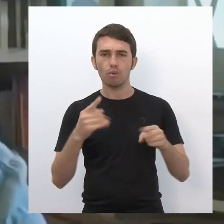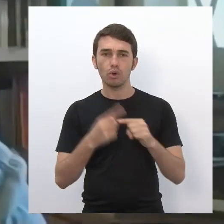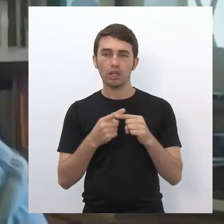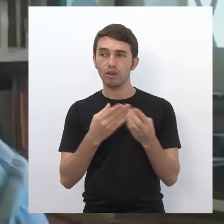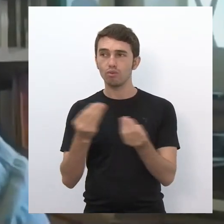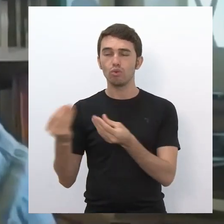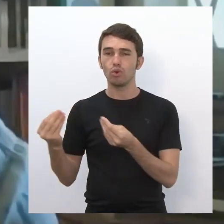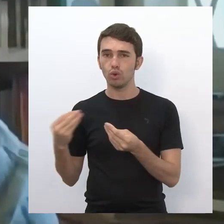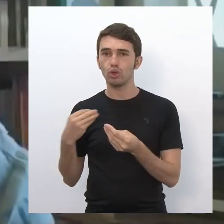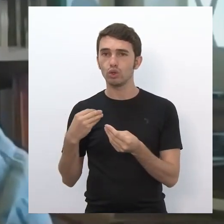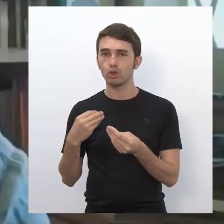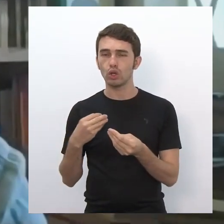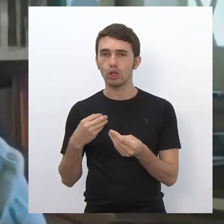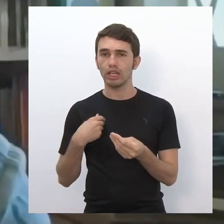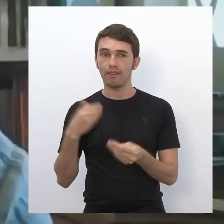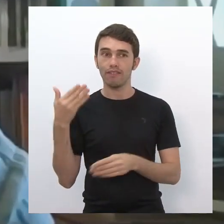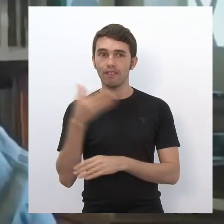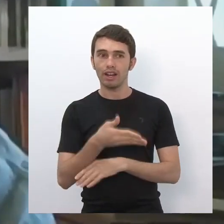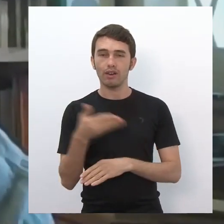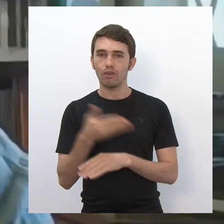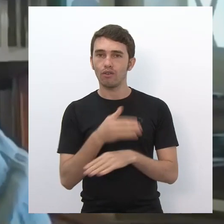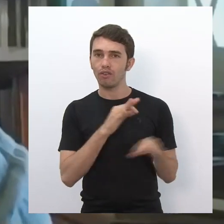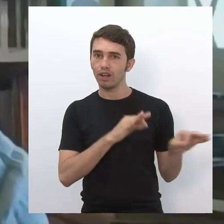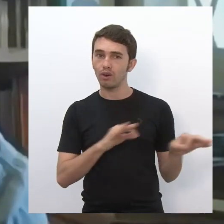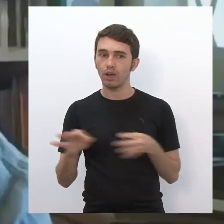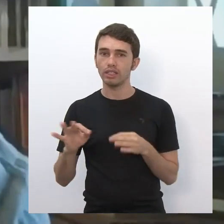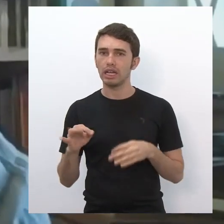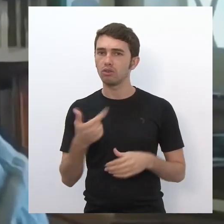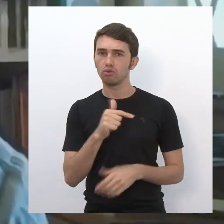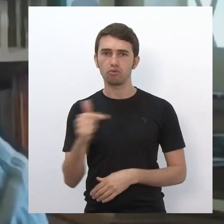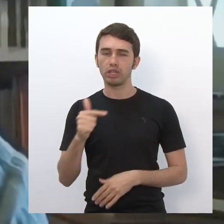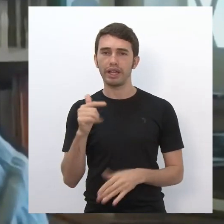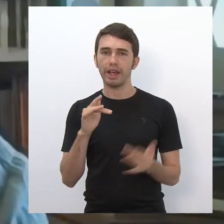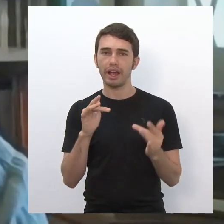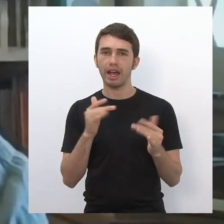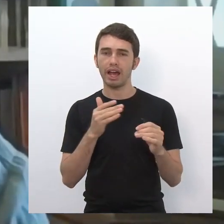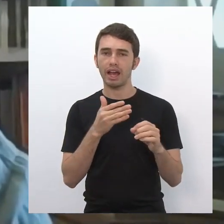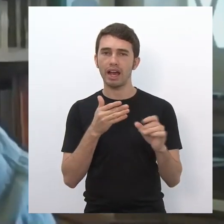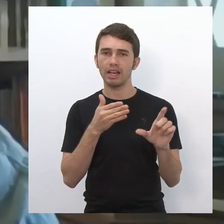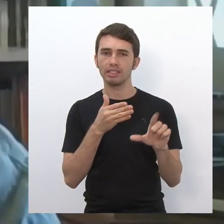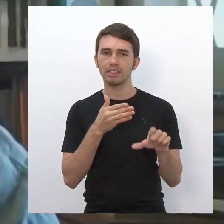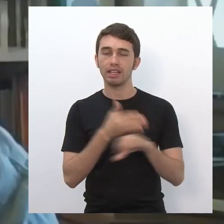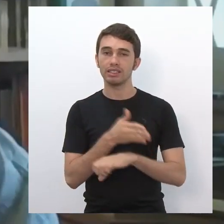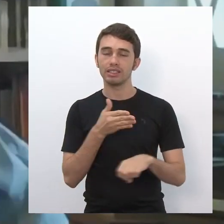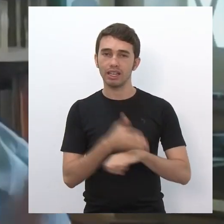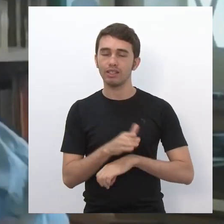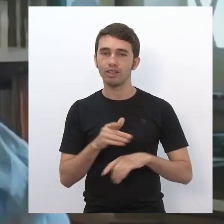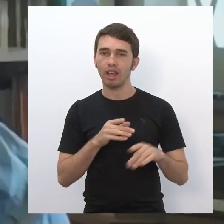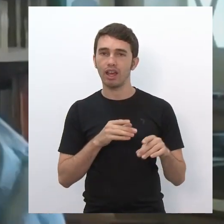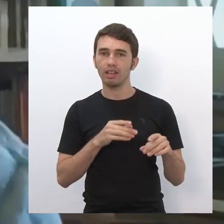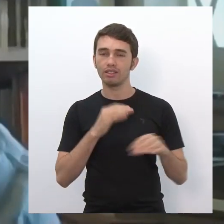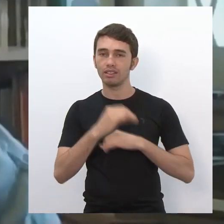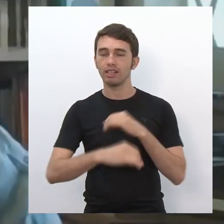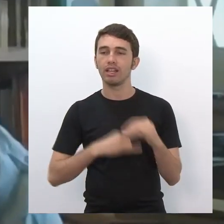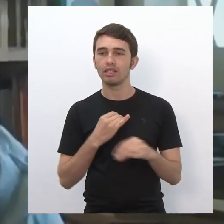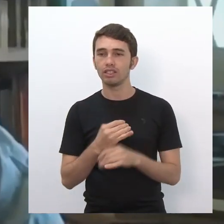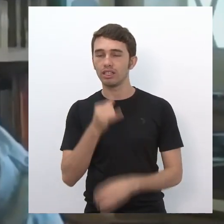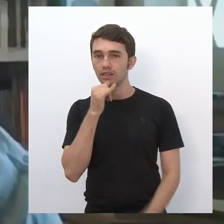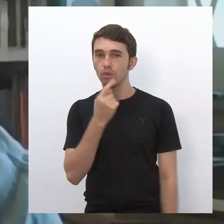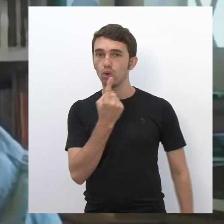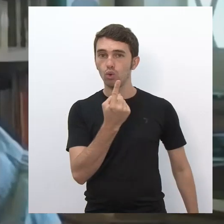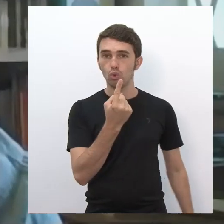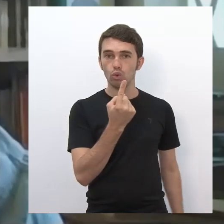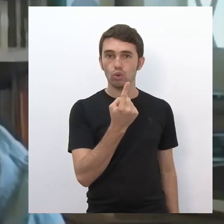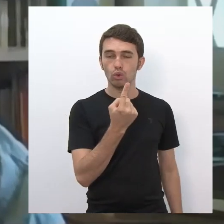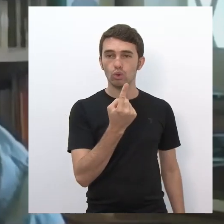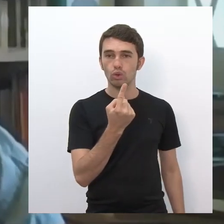tem acesso à internet, né? Quero lembrar que a Biblioteca de São Paulo, por exemplo, entre 1/5 e 1/4